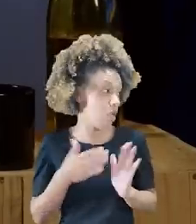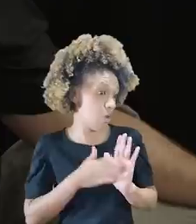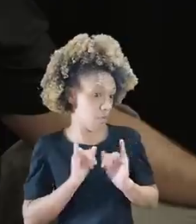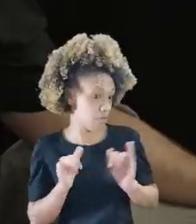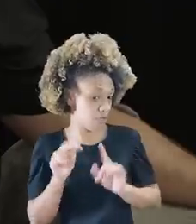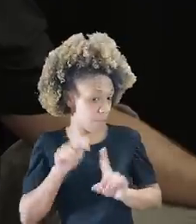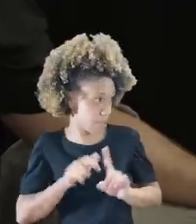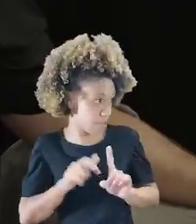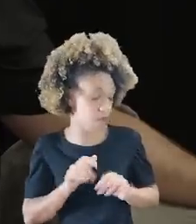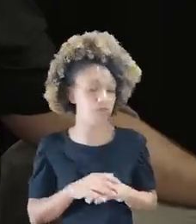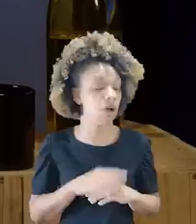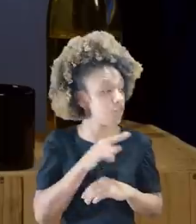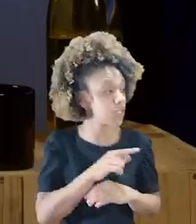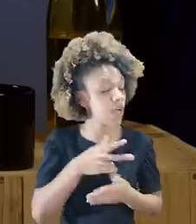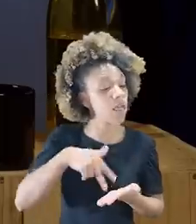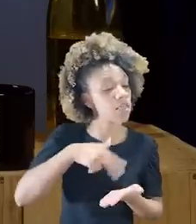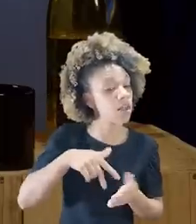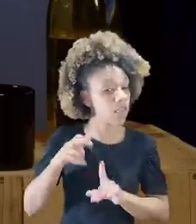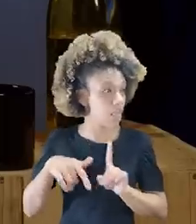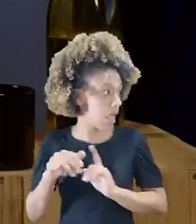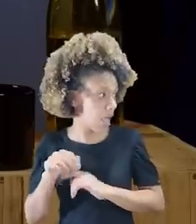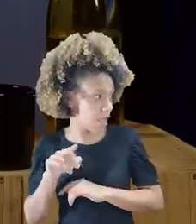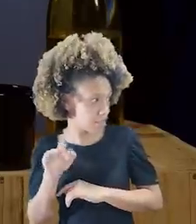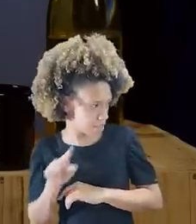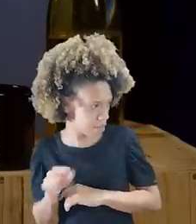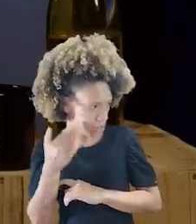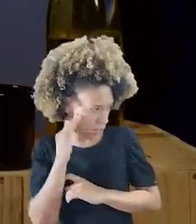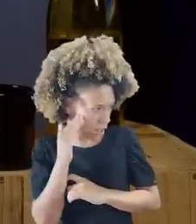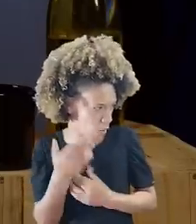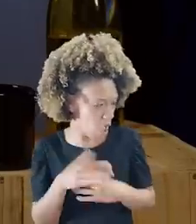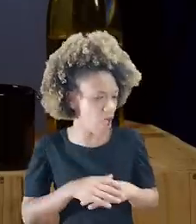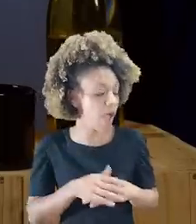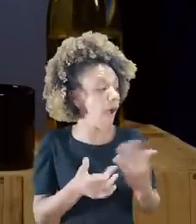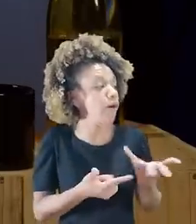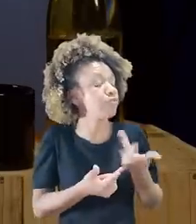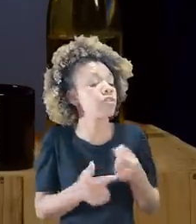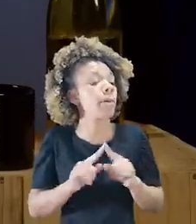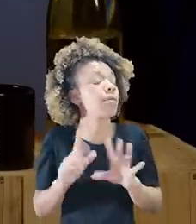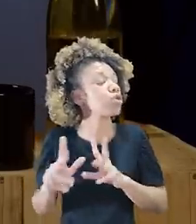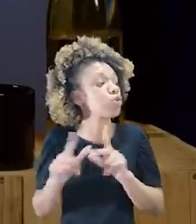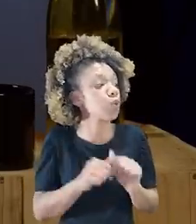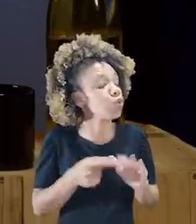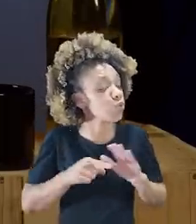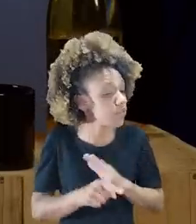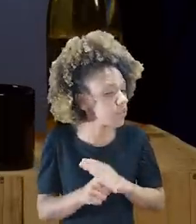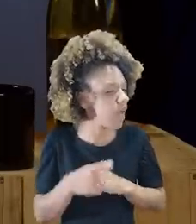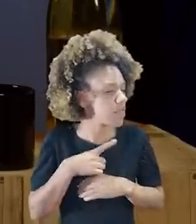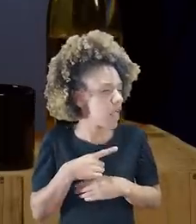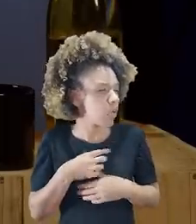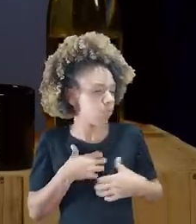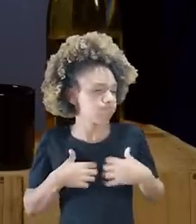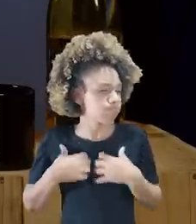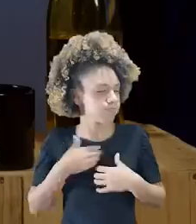bost zer à esquerda bosta É mas você tá perto de chegar na sua essência de saber que você é um cara muito especial e